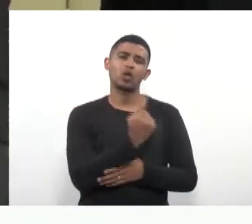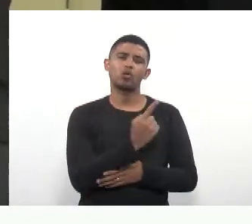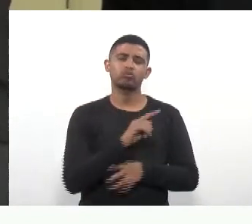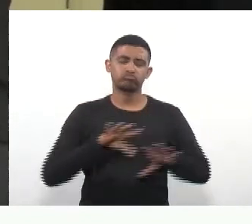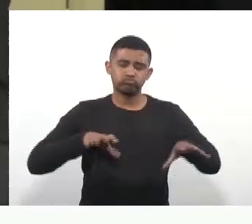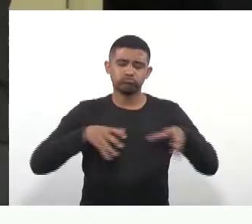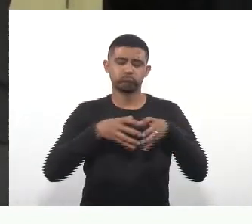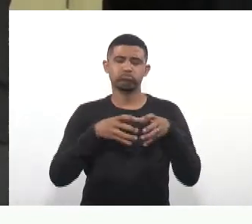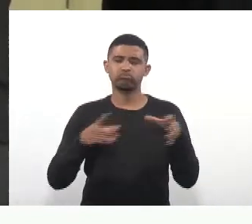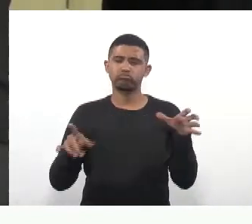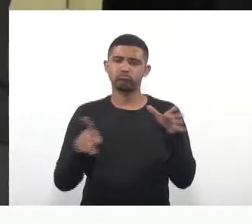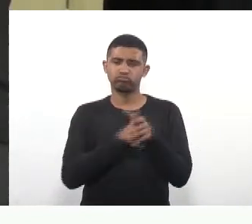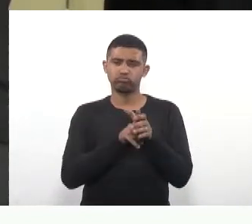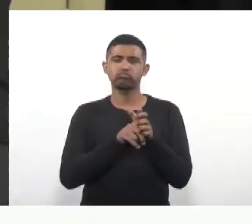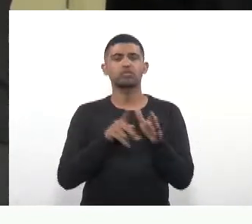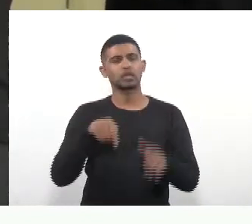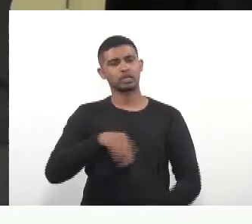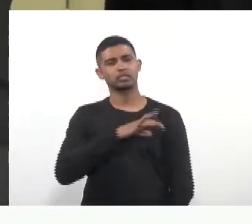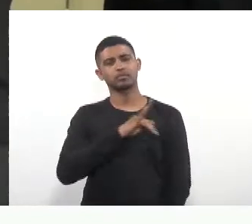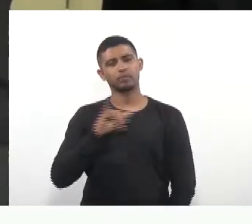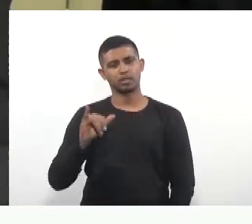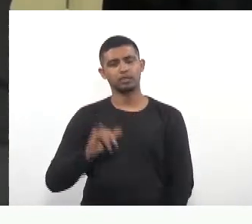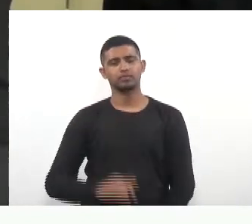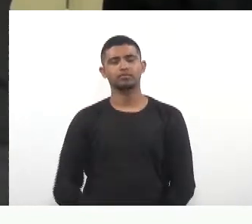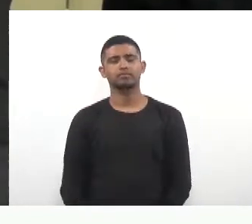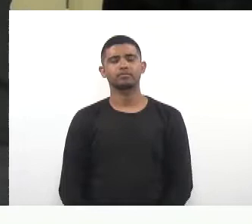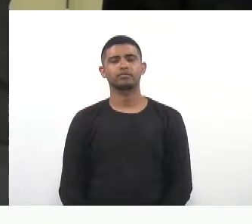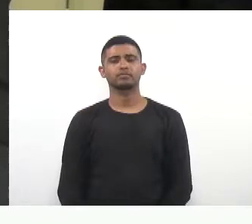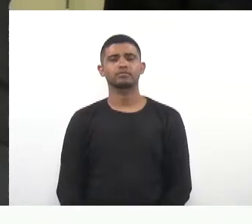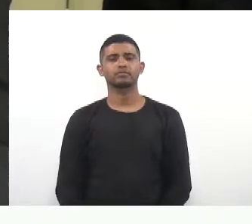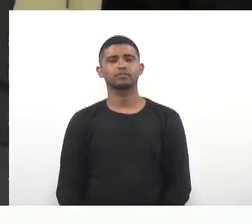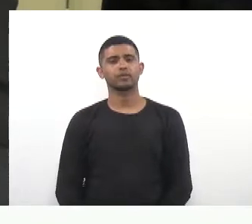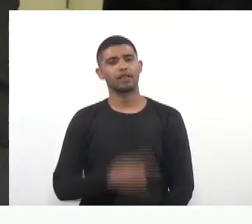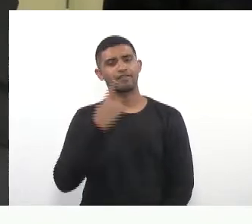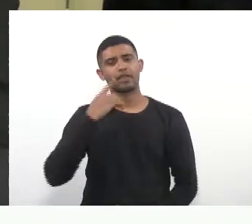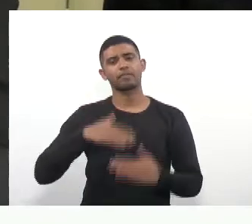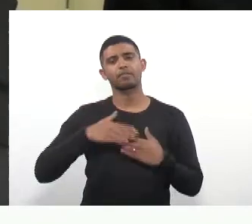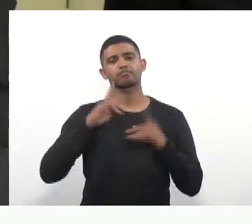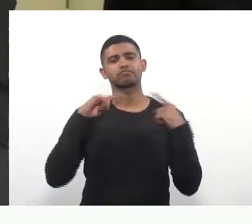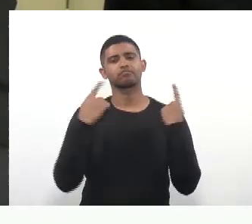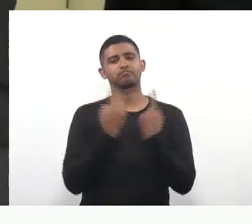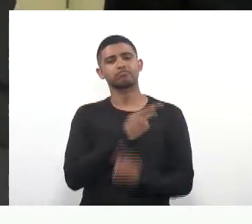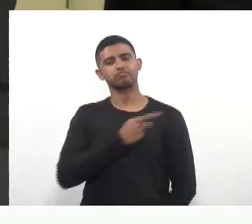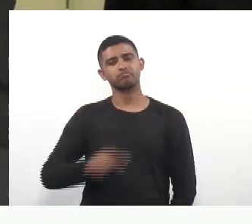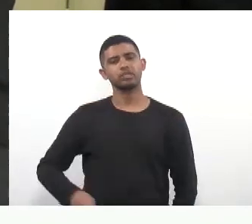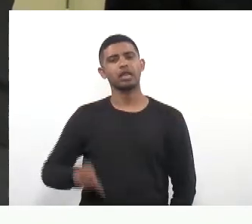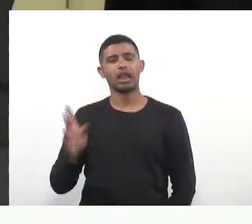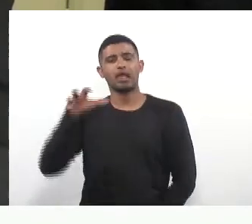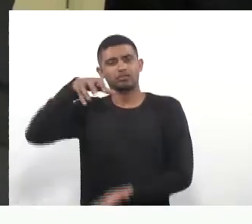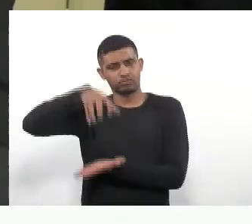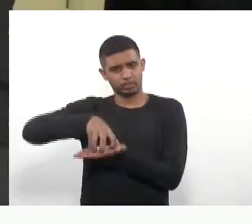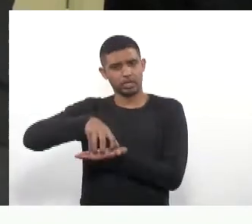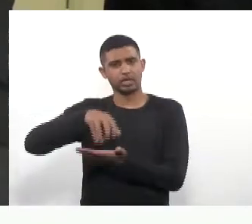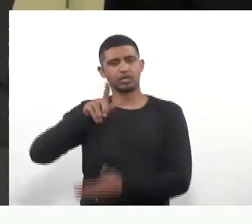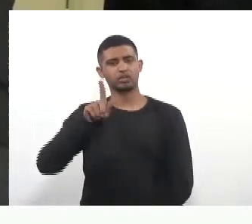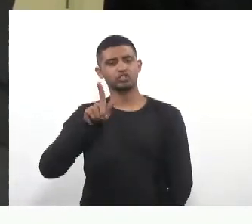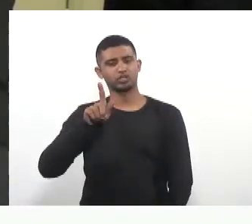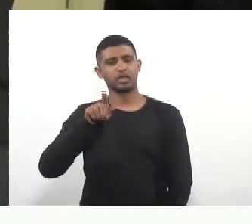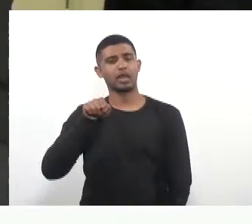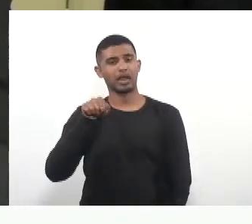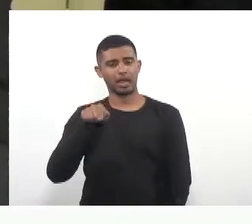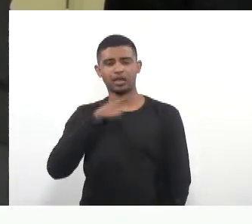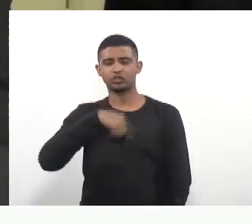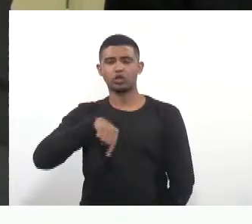outros deputados daqui da CPI. E nessa audiência pública, que será na sede da Genesa, no nosso auditório,